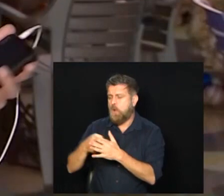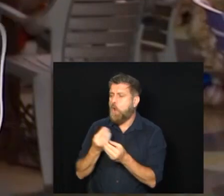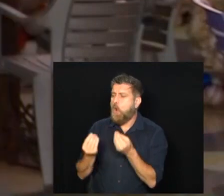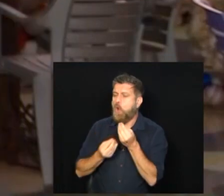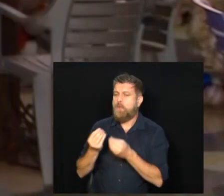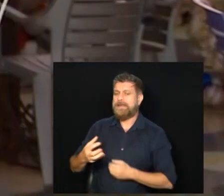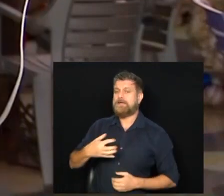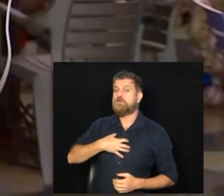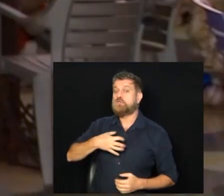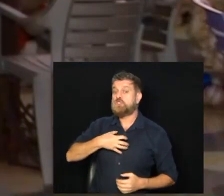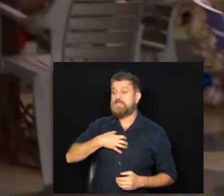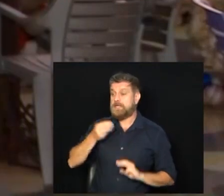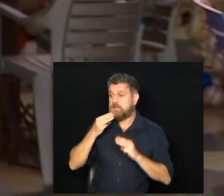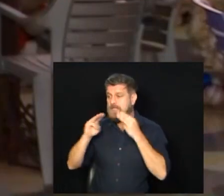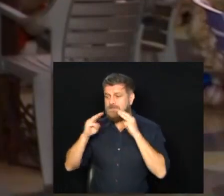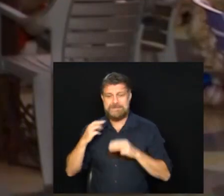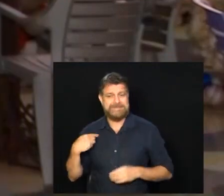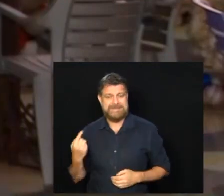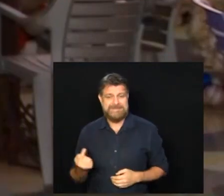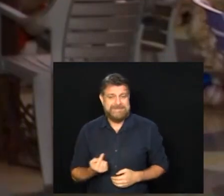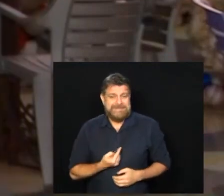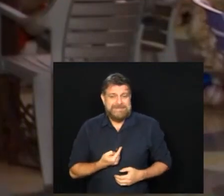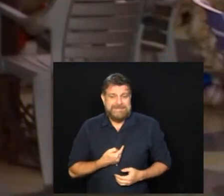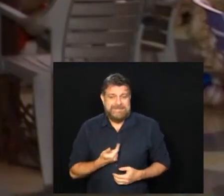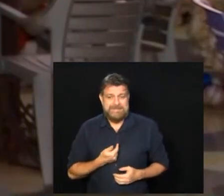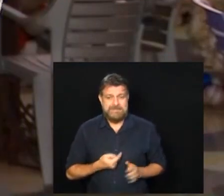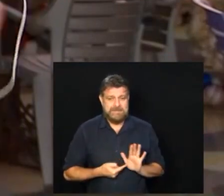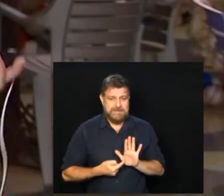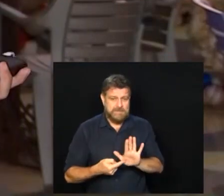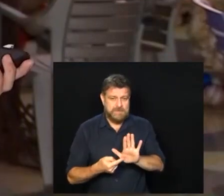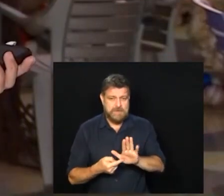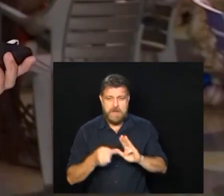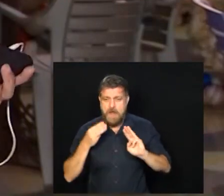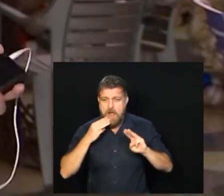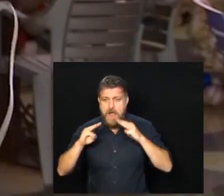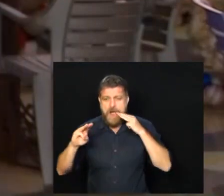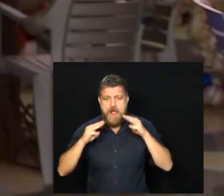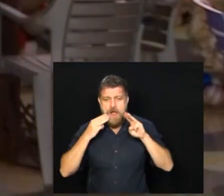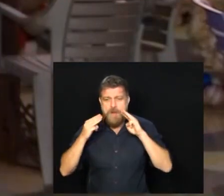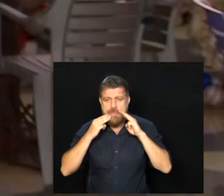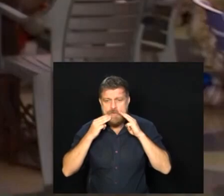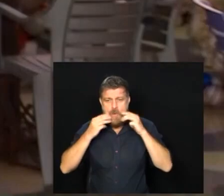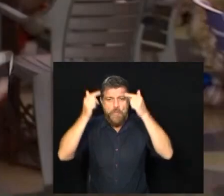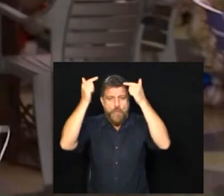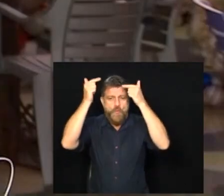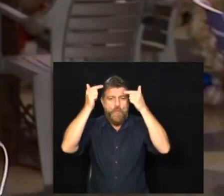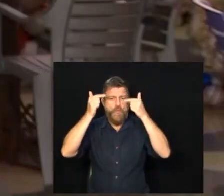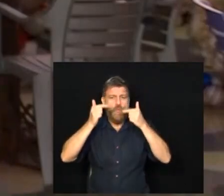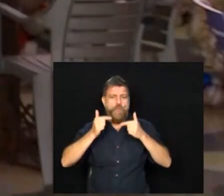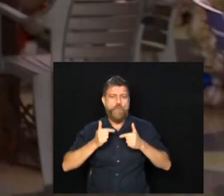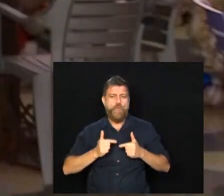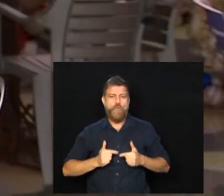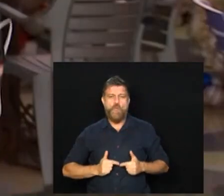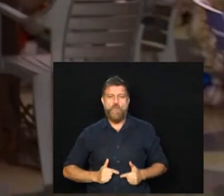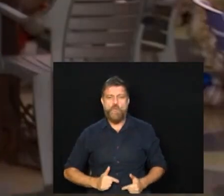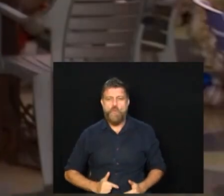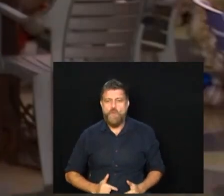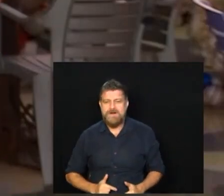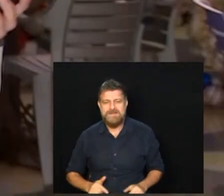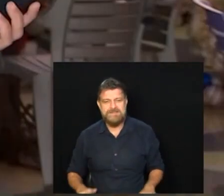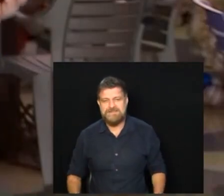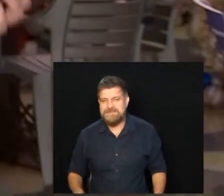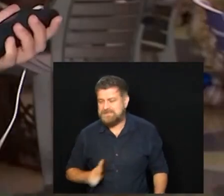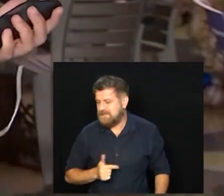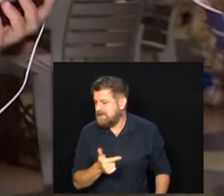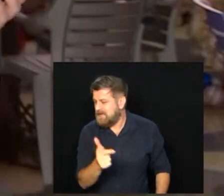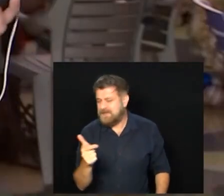vocês, geralmente a gente mesmo registrou como música híbrida. Essa seria a minha próxima pergunta. Então quer dizer,